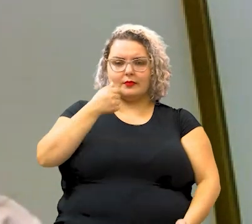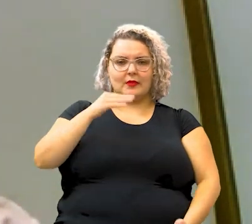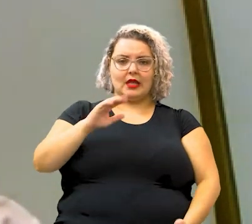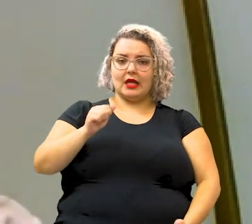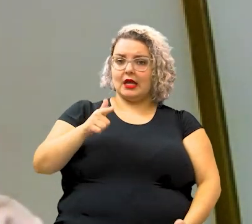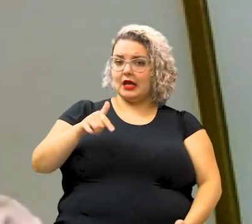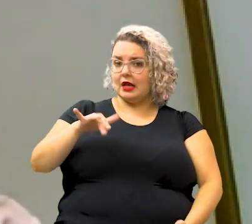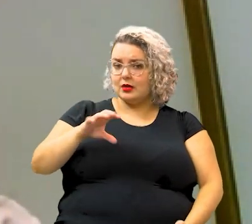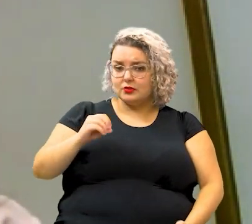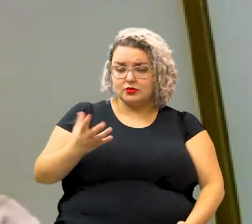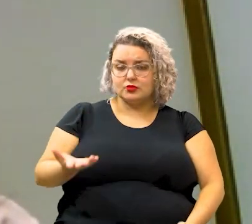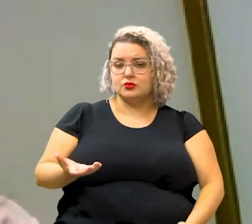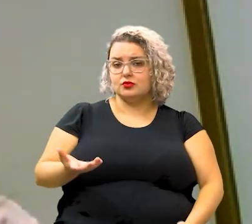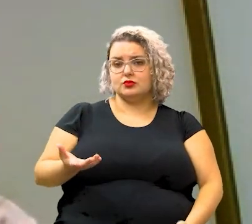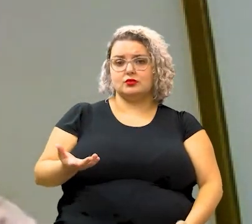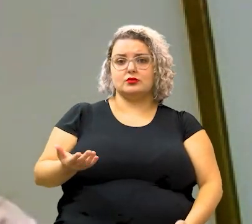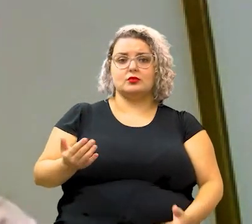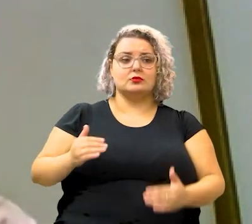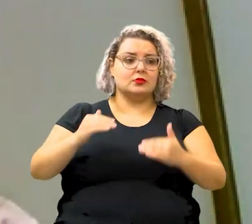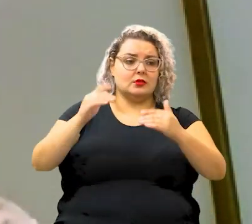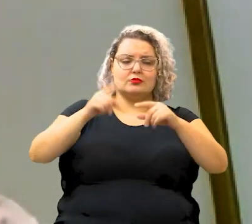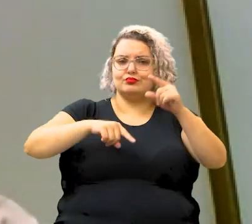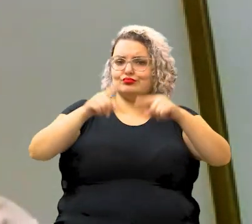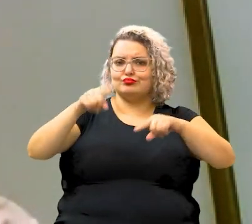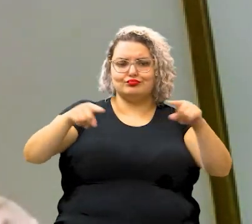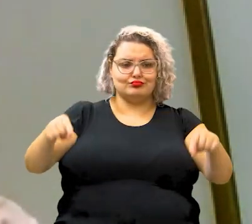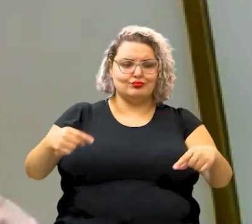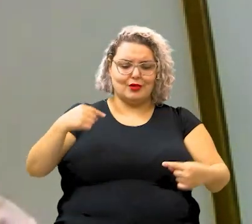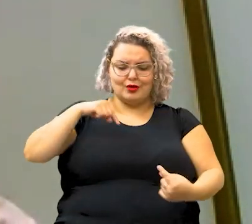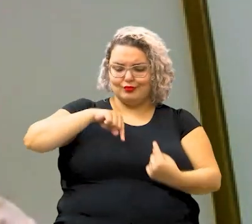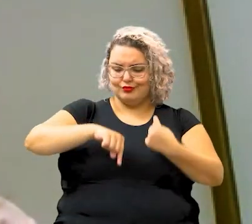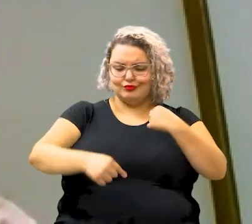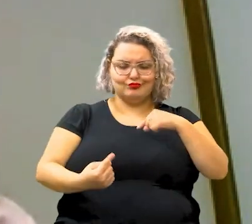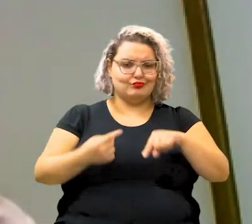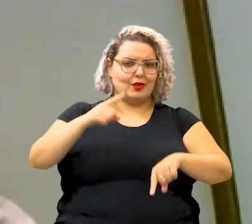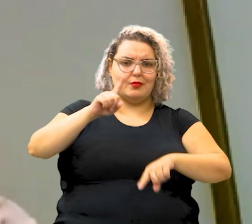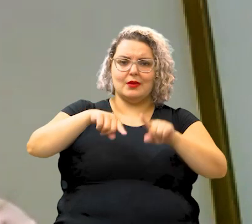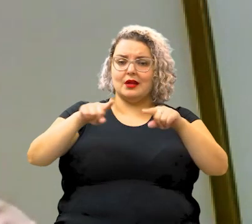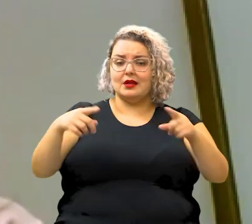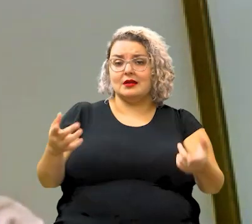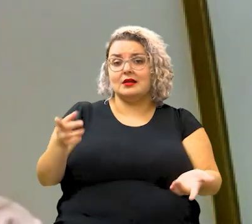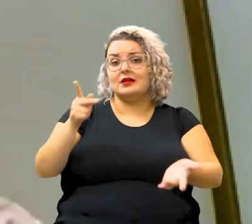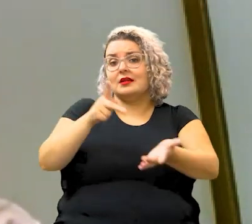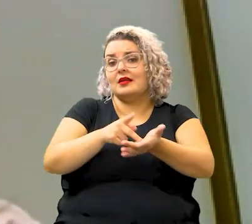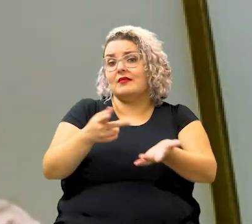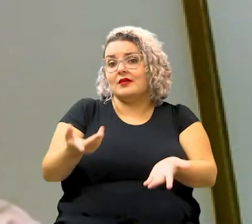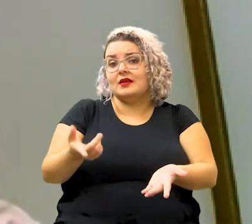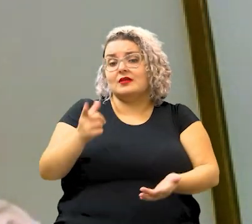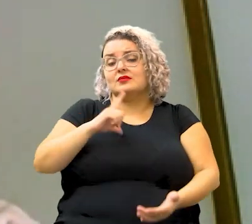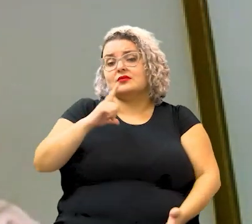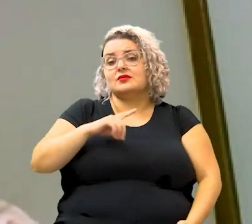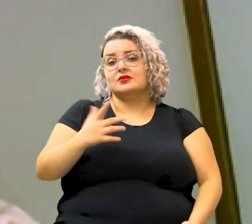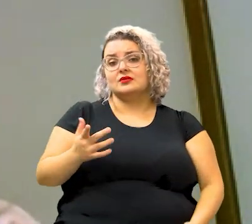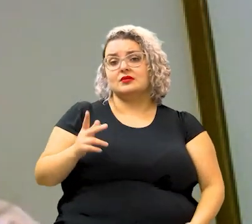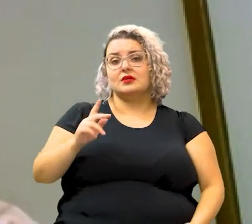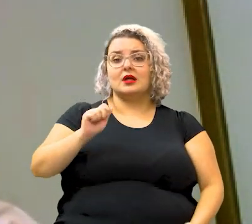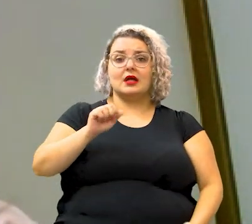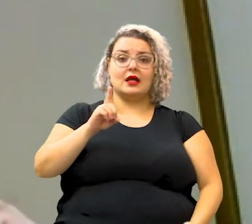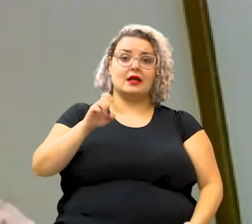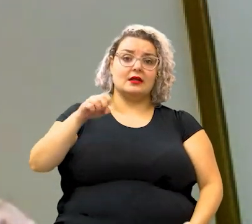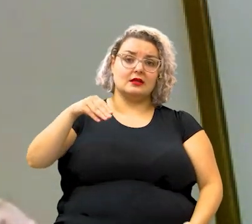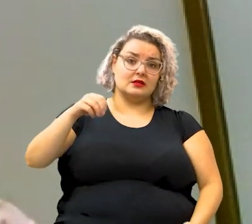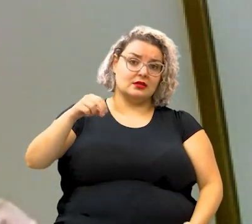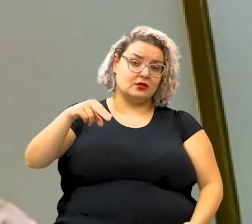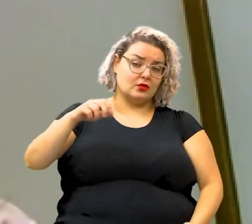tomando cálcio, né? O cálcio estava alto, o metabolismo do cálcio estava todo alterado, e na verdade o que ela tinha era um adenoma